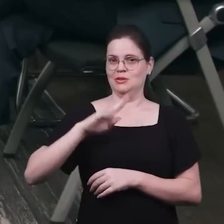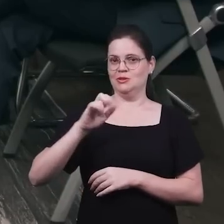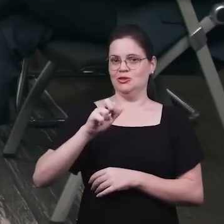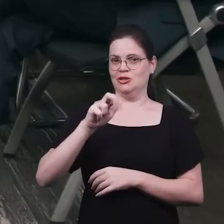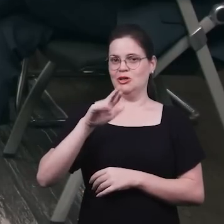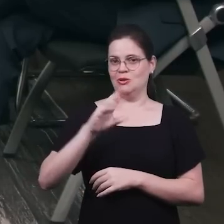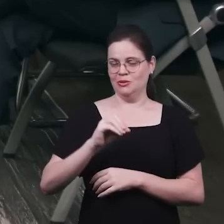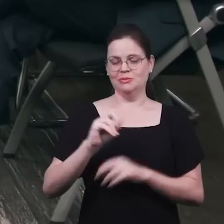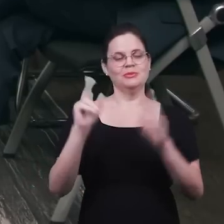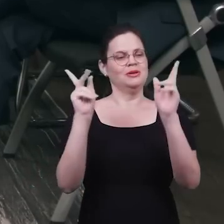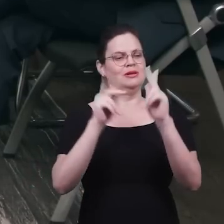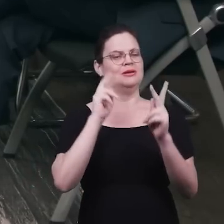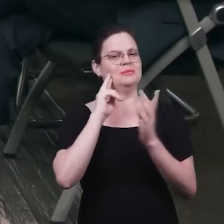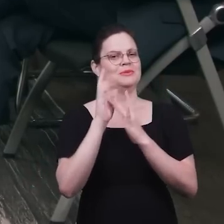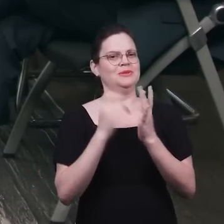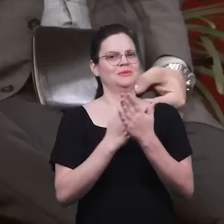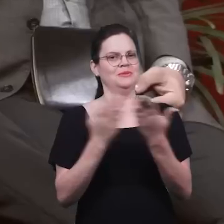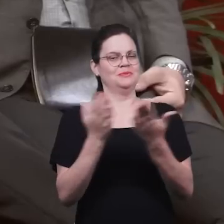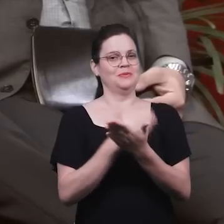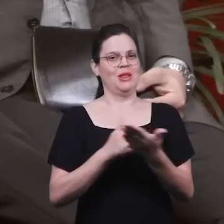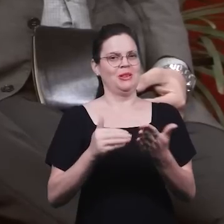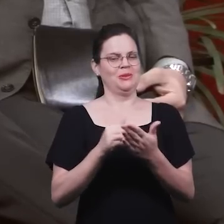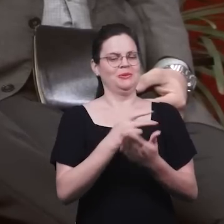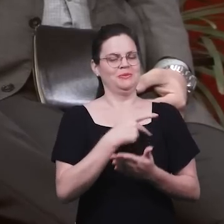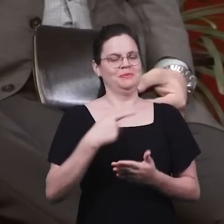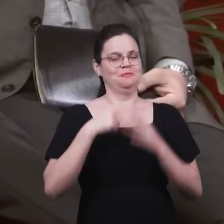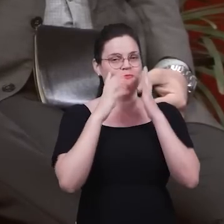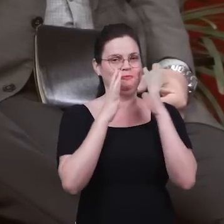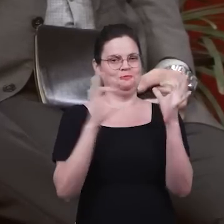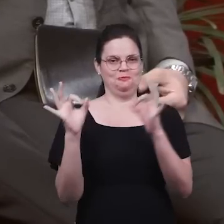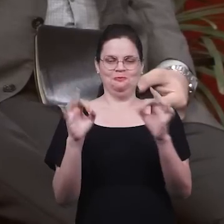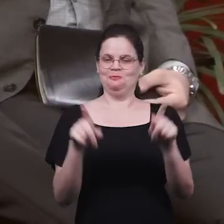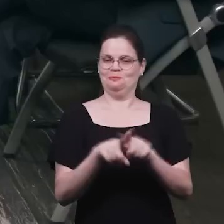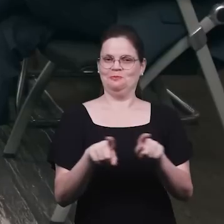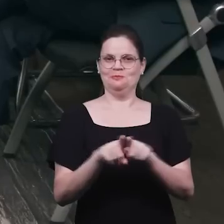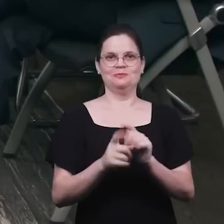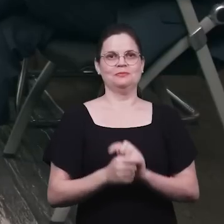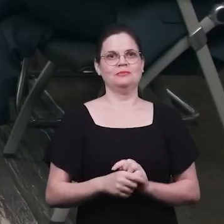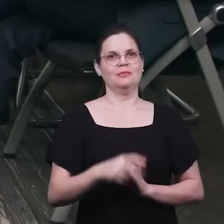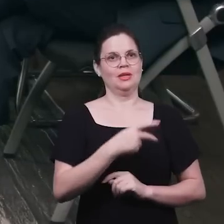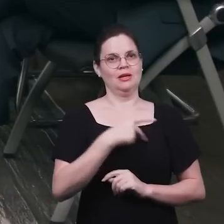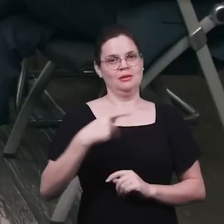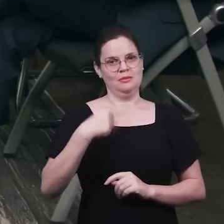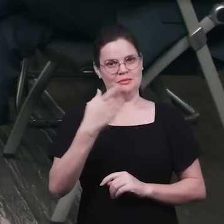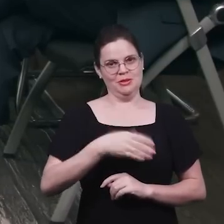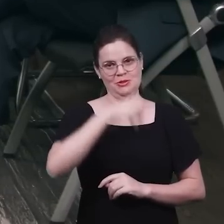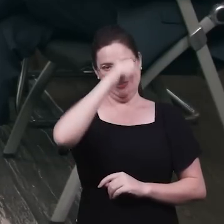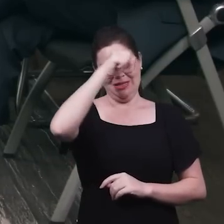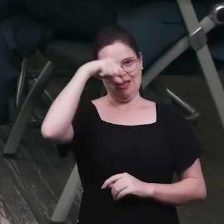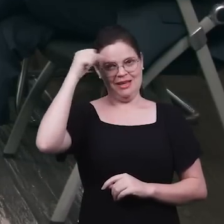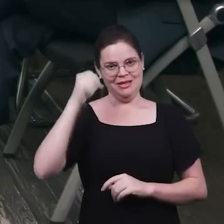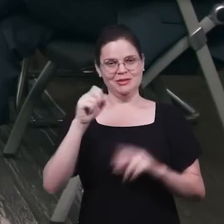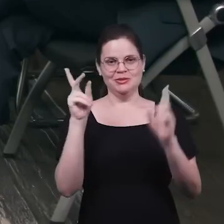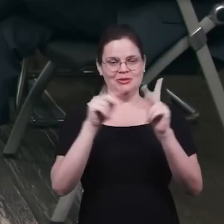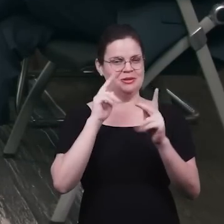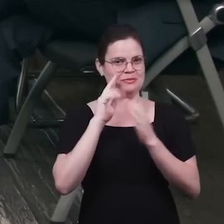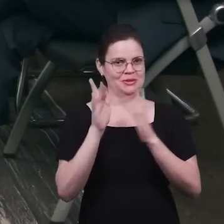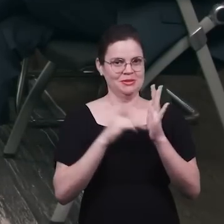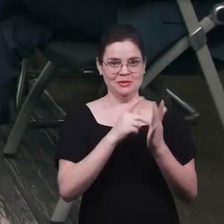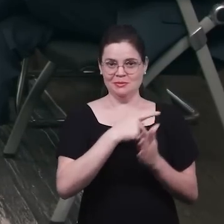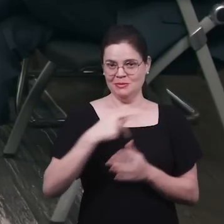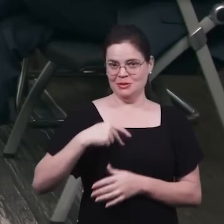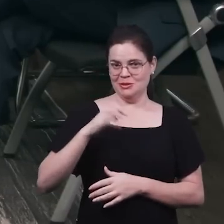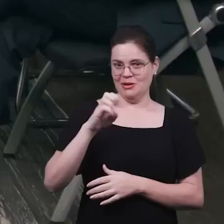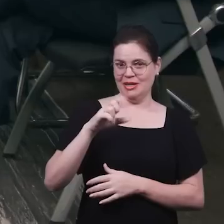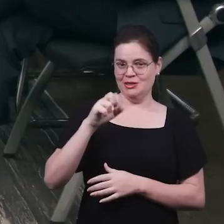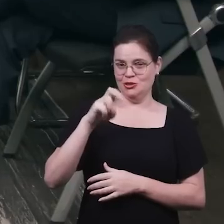do Senhor Jesus. Paz do Senhor a todos os pastores e aqueles que estão participando conosco. Também pastor Sérgio Souza, paz do Senhor. Paz do Senhor Josias e a todos. Pastor Edson